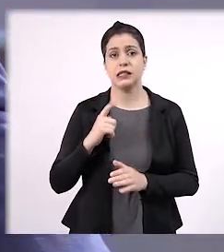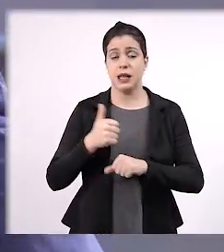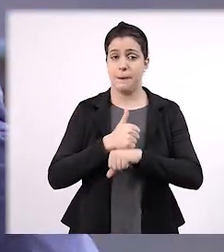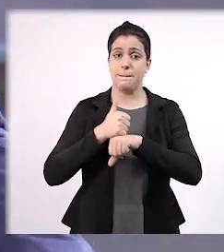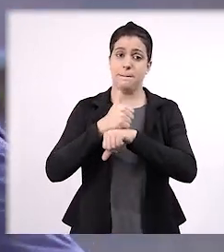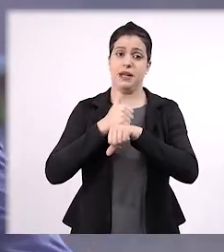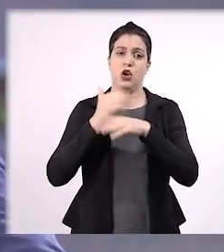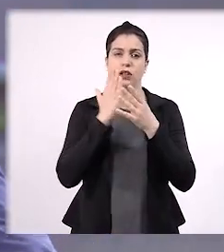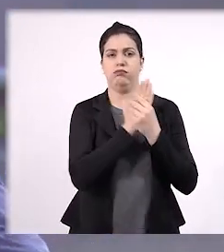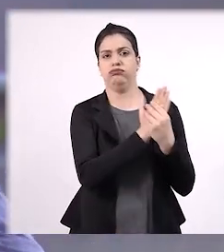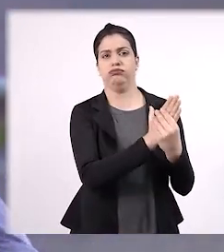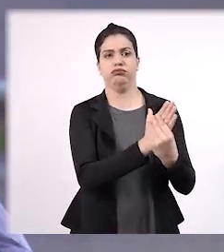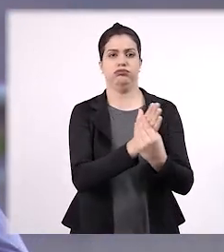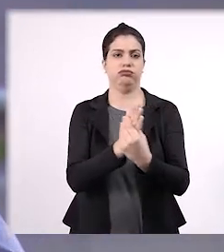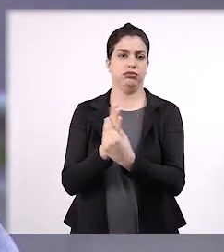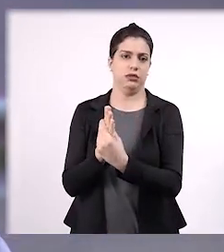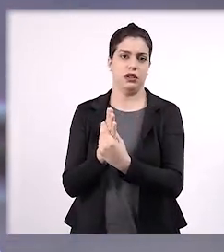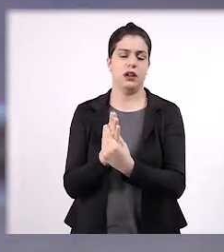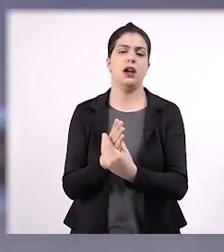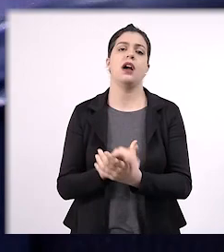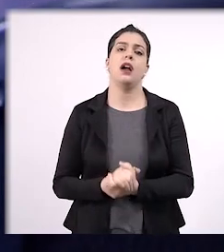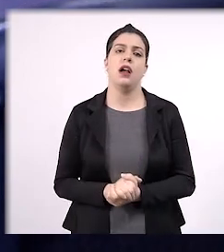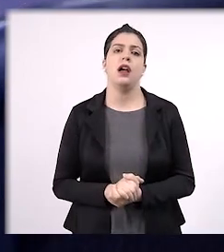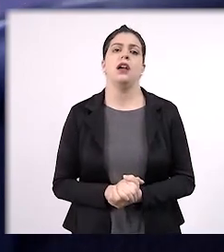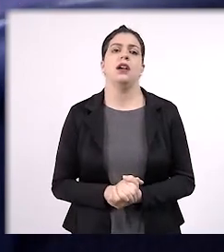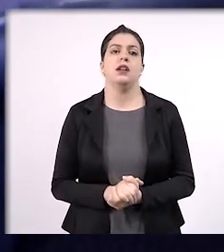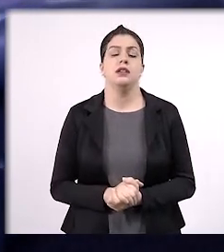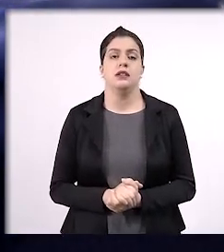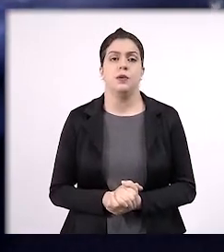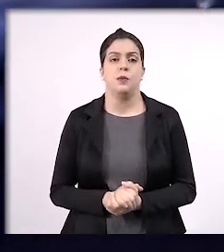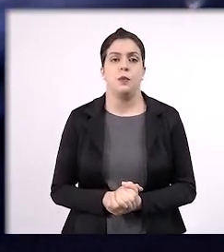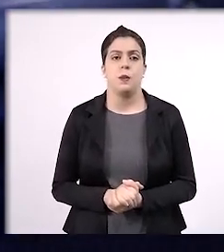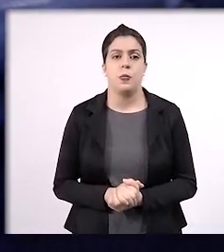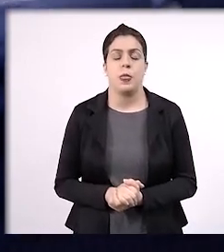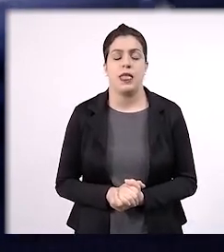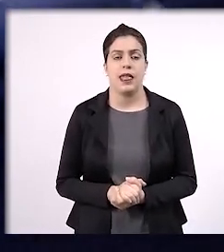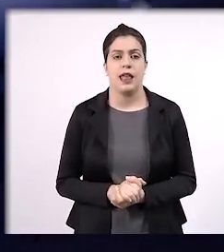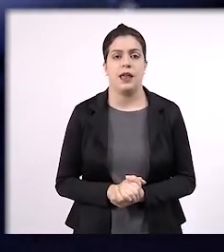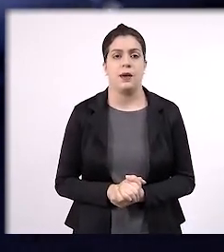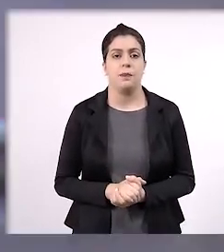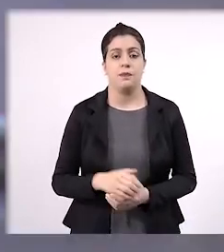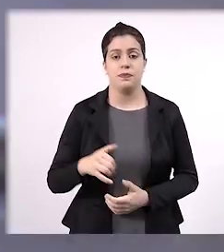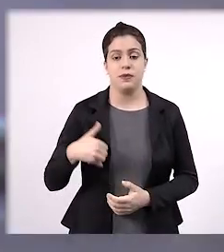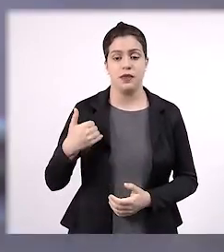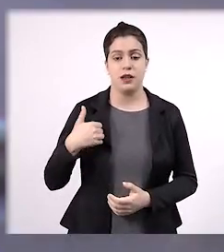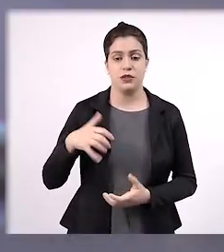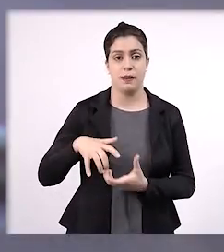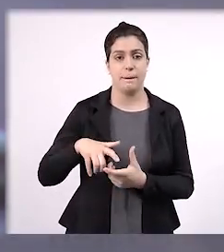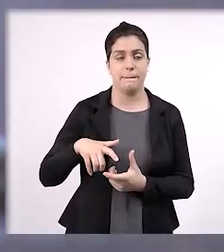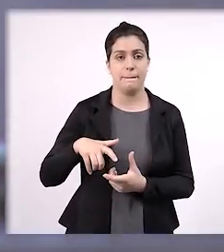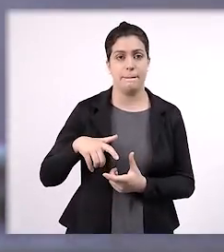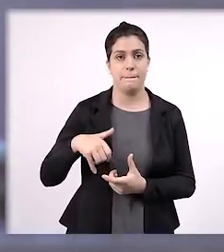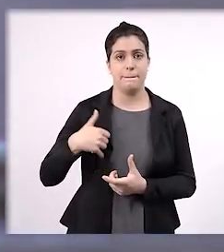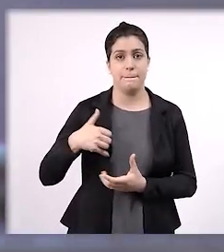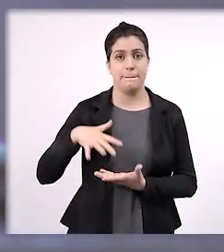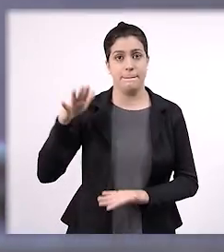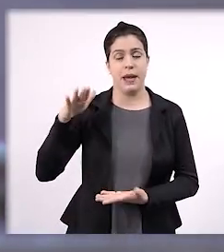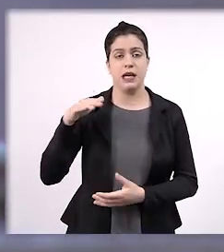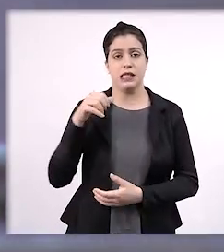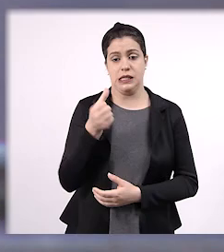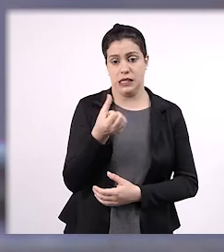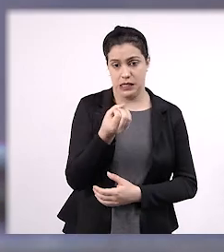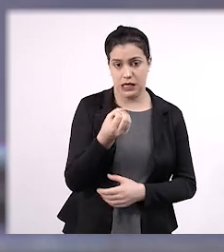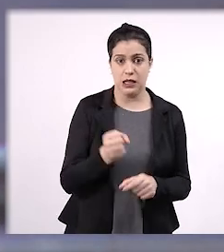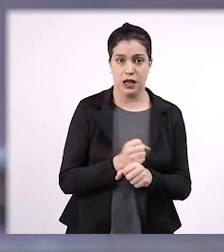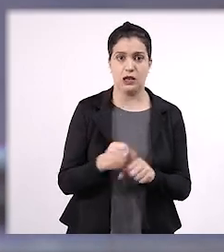tem prioridade na tramitação processual. A famosa prioridade ao quadrado. A prioridade, exatamente. Tanto o maior de 80 anos quanto o maior